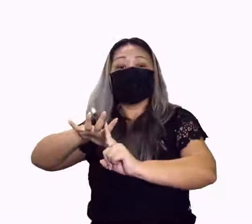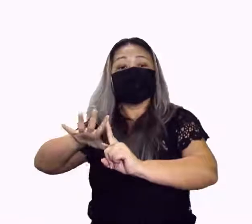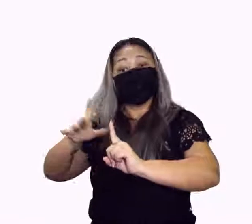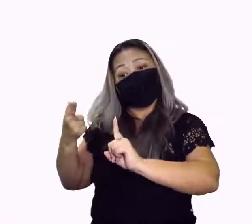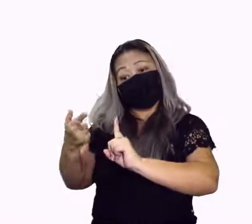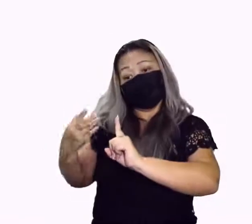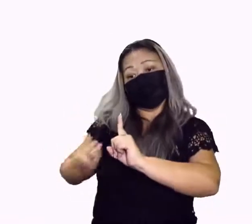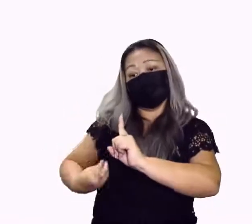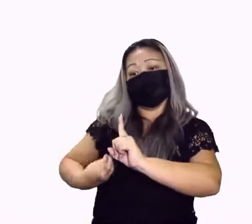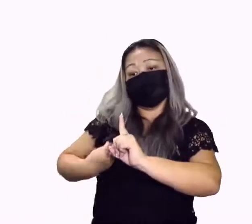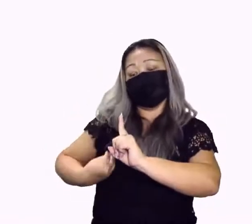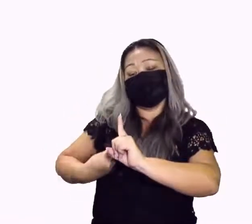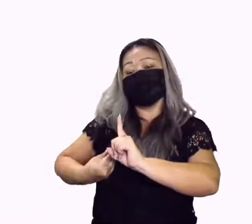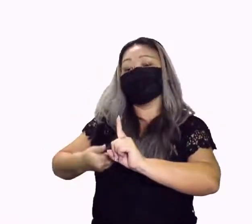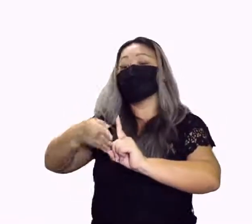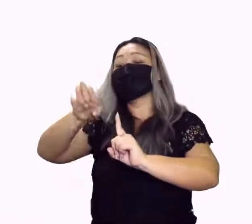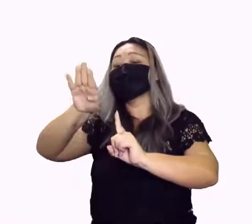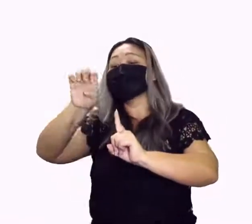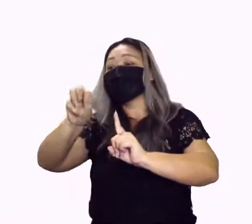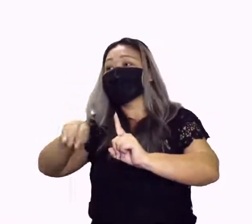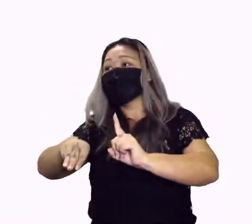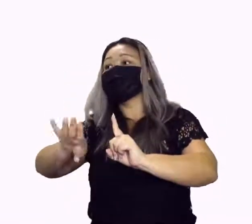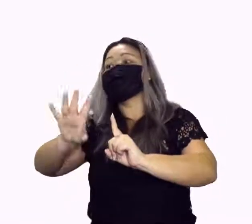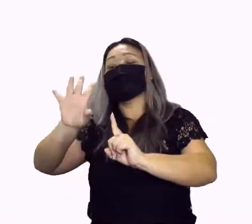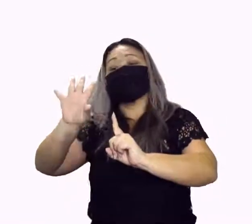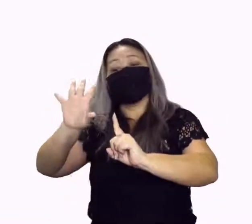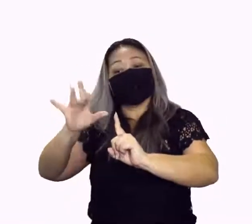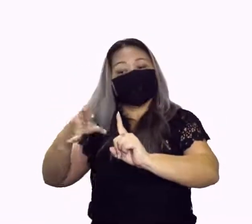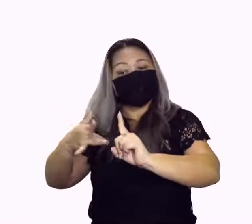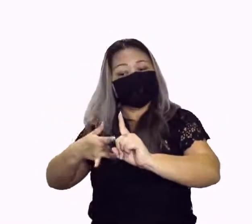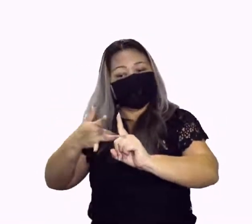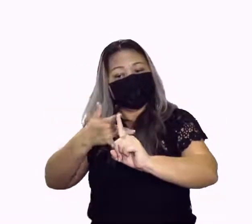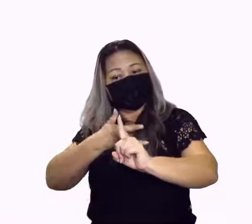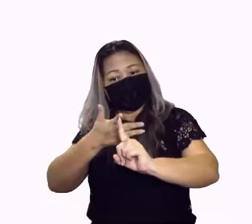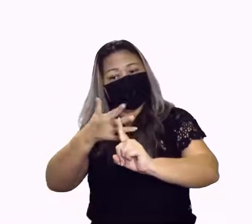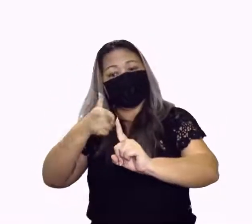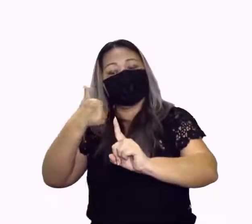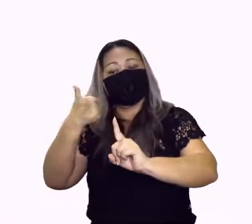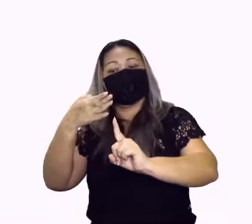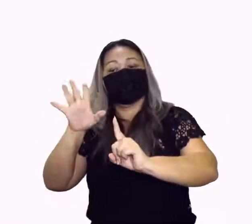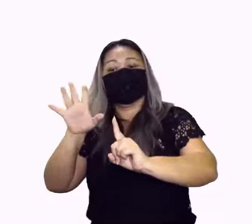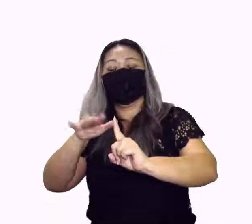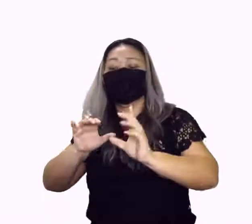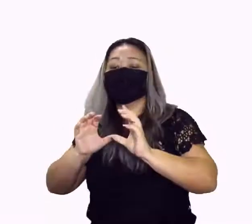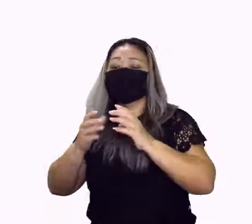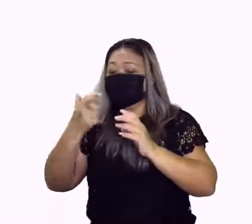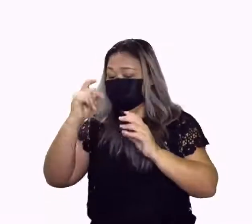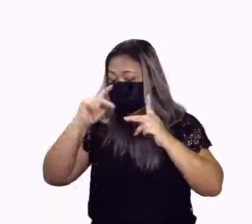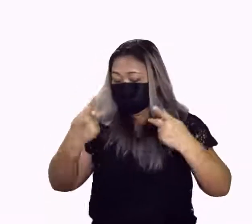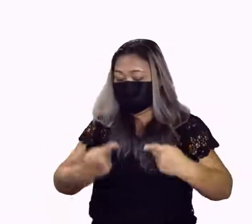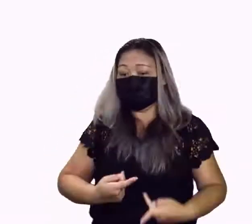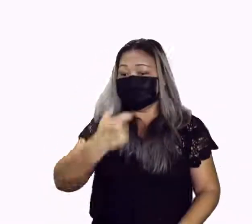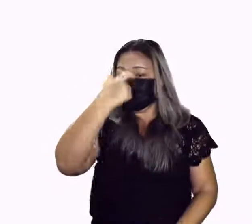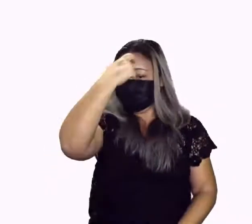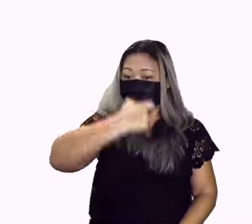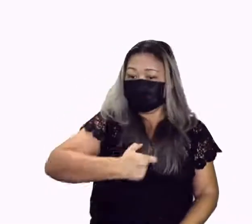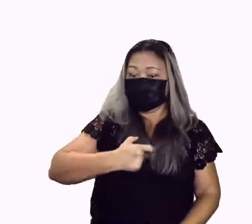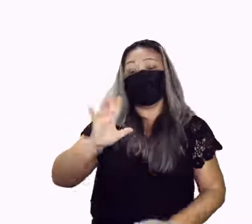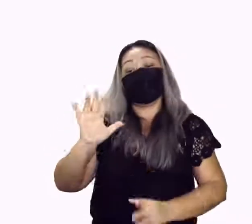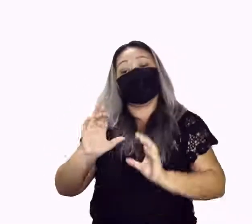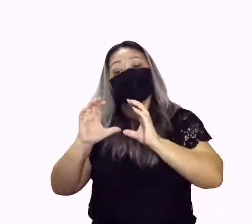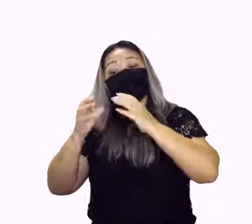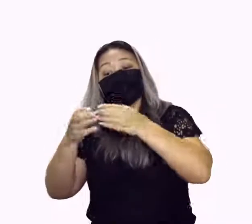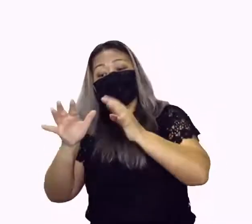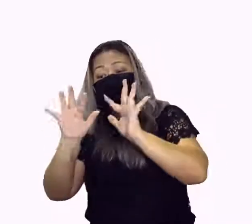bem, gente. A filosofia, ela lida com o bem-estar humano, o bem-estar em grupos, familiar,